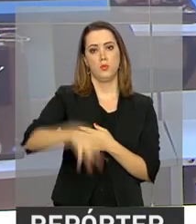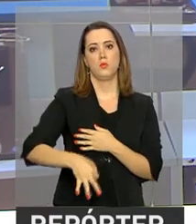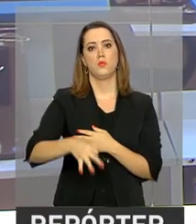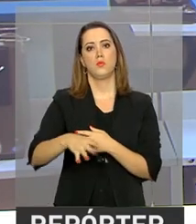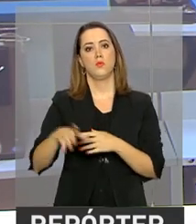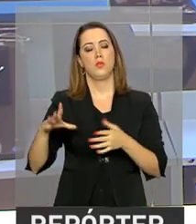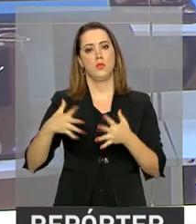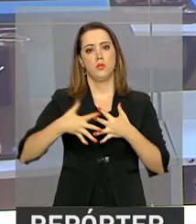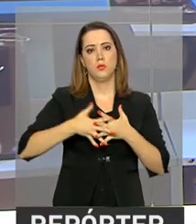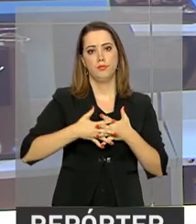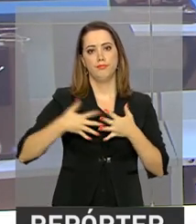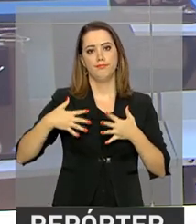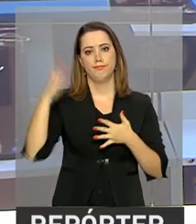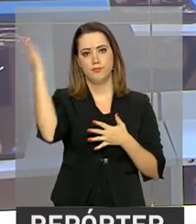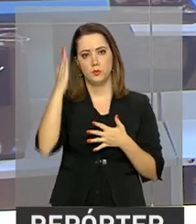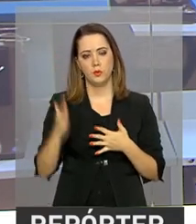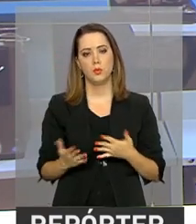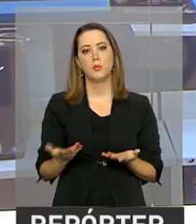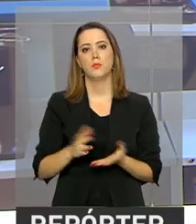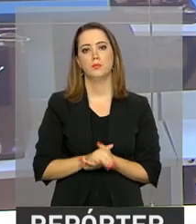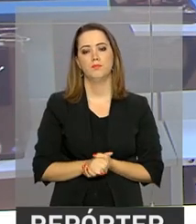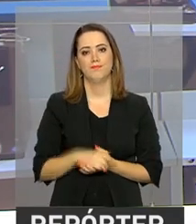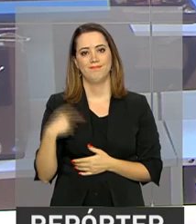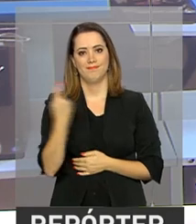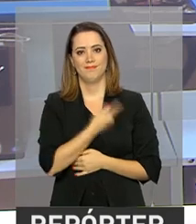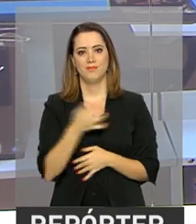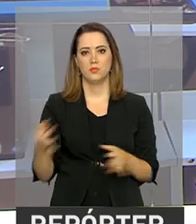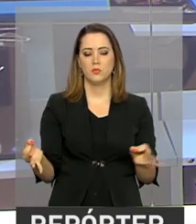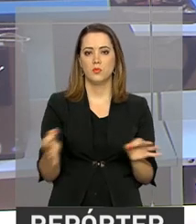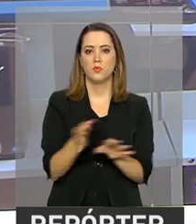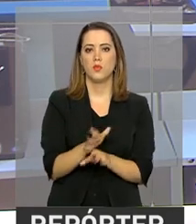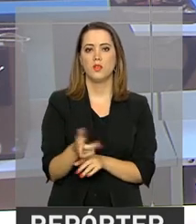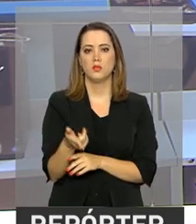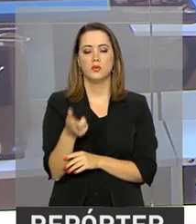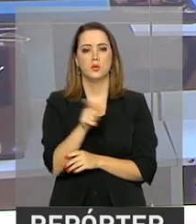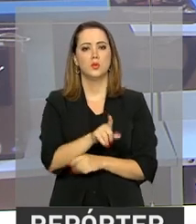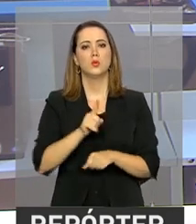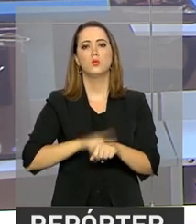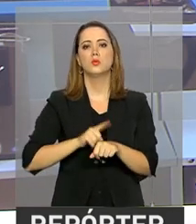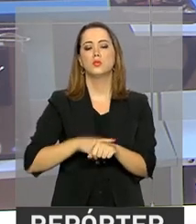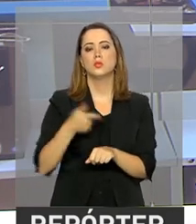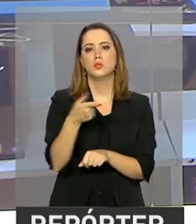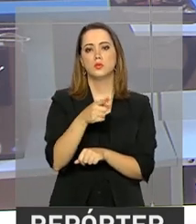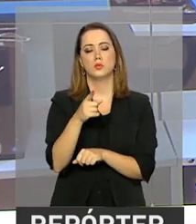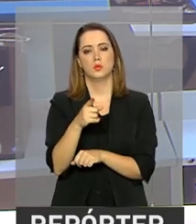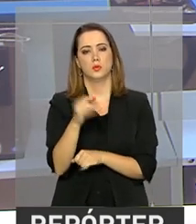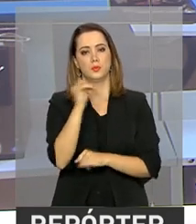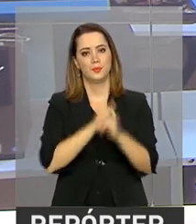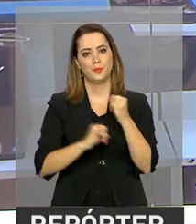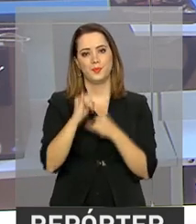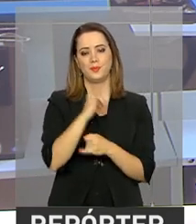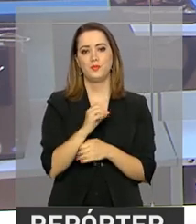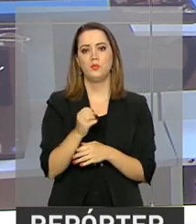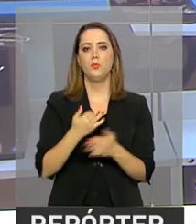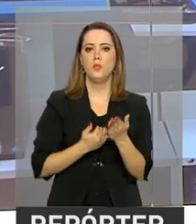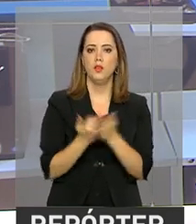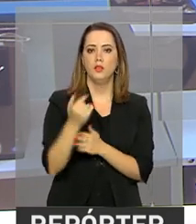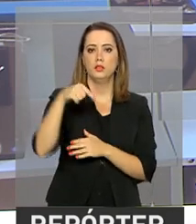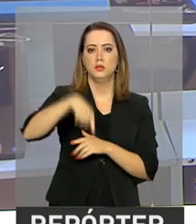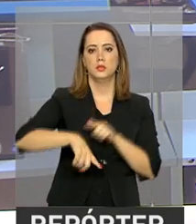a independência do Brasil. Nós ficamos por aqui e voltamos a qualquer momento com outras informações.